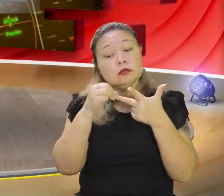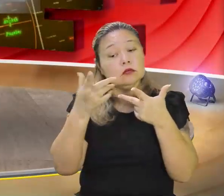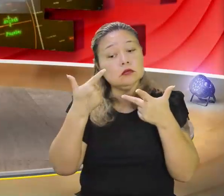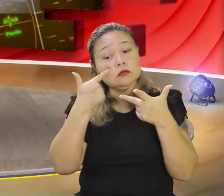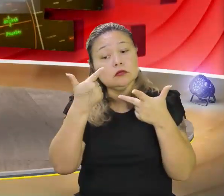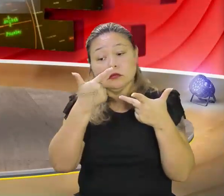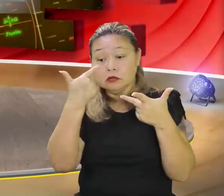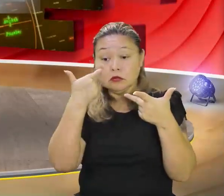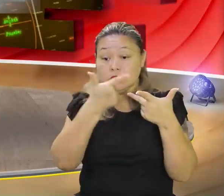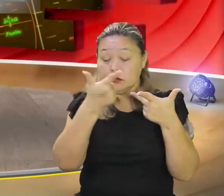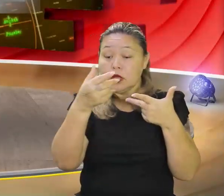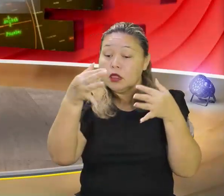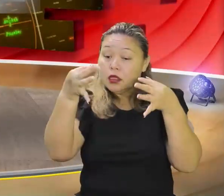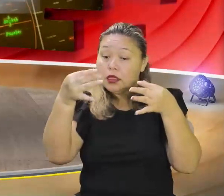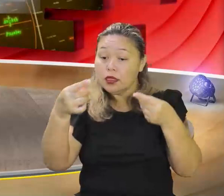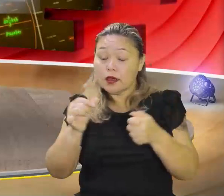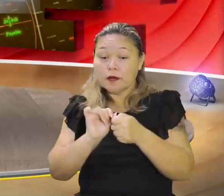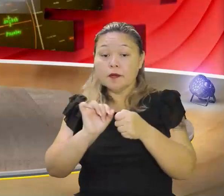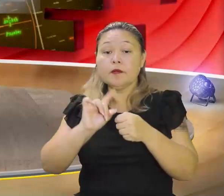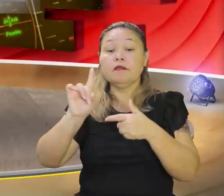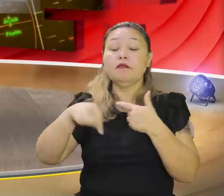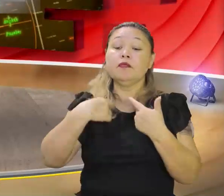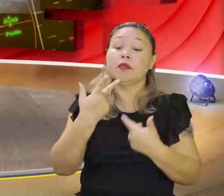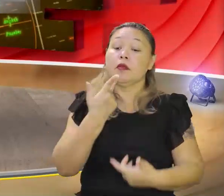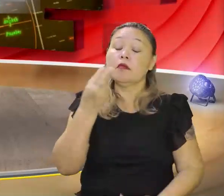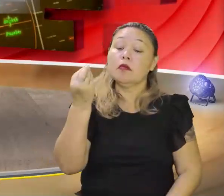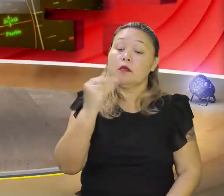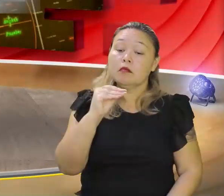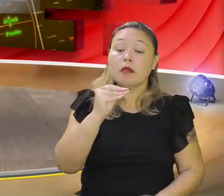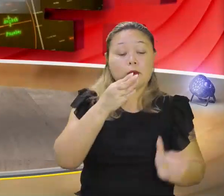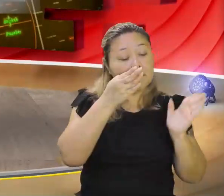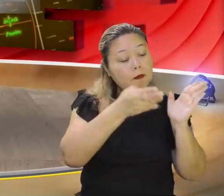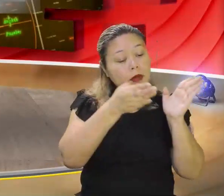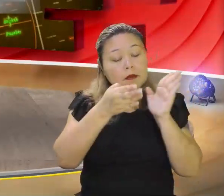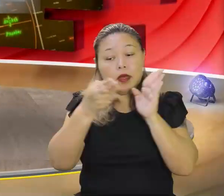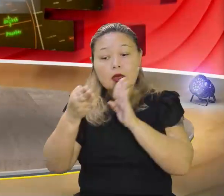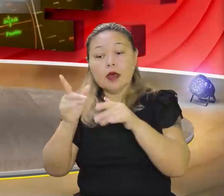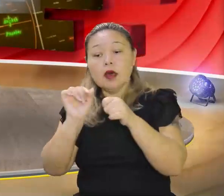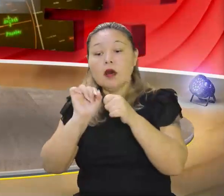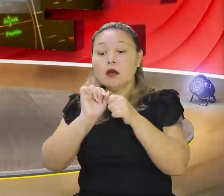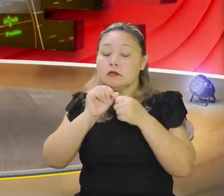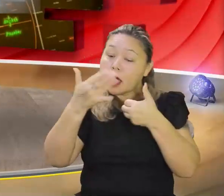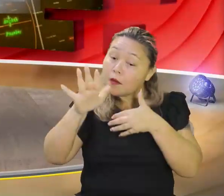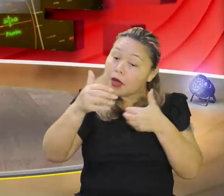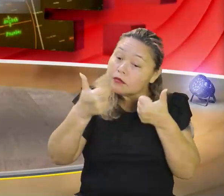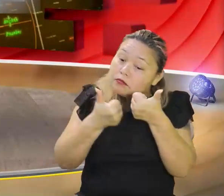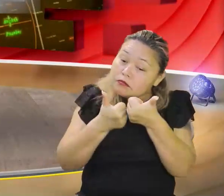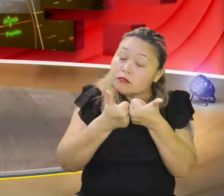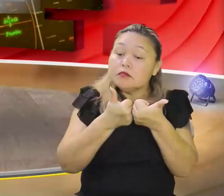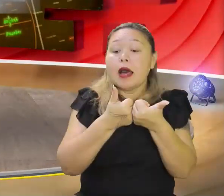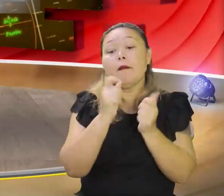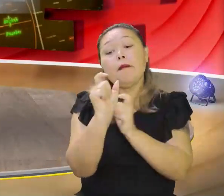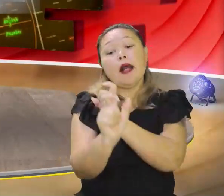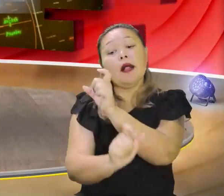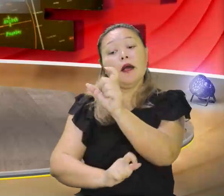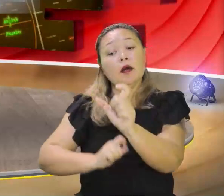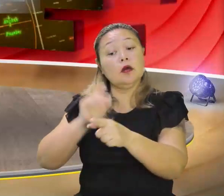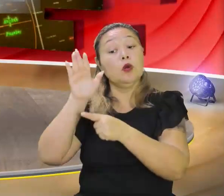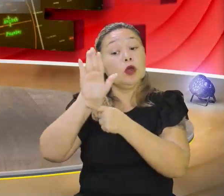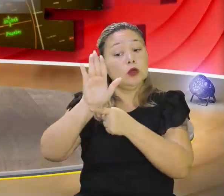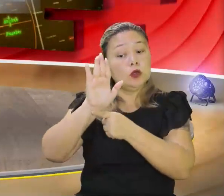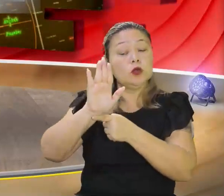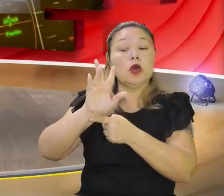esses detalhes. Ele usa termos como respectivamente, aproximadamente, são termos que vão te ajudar